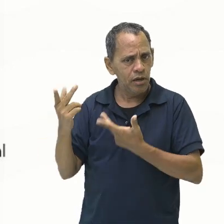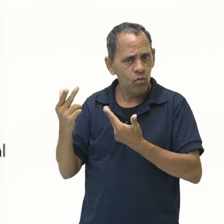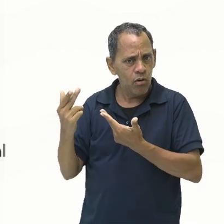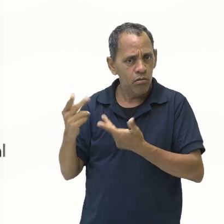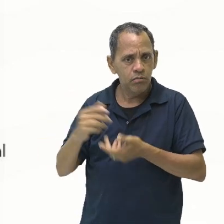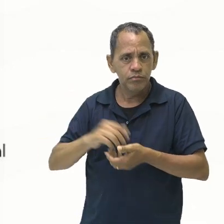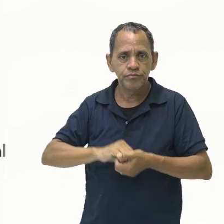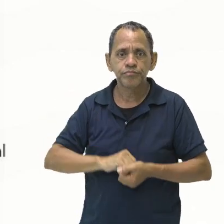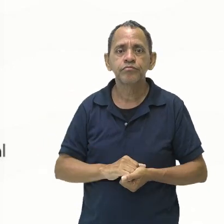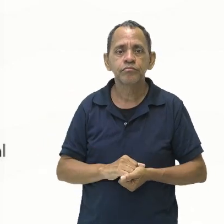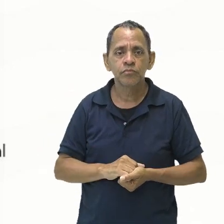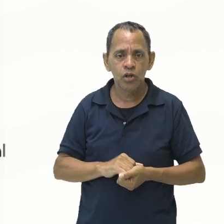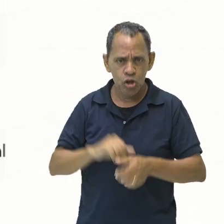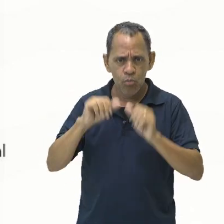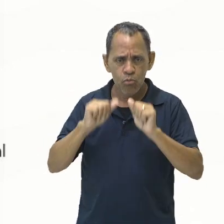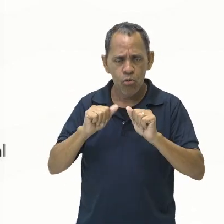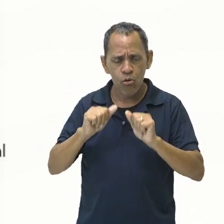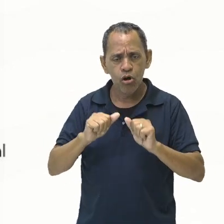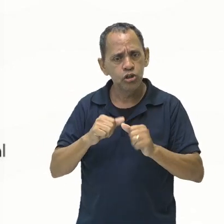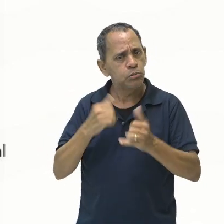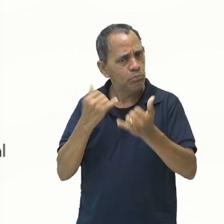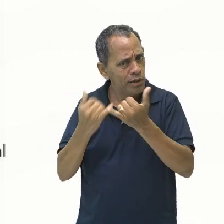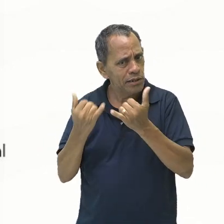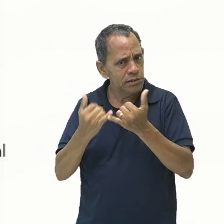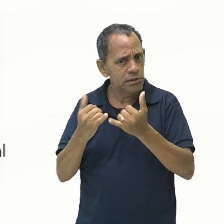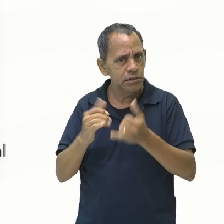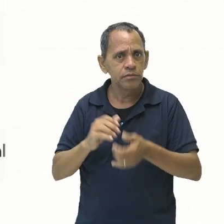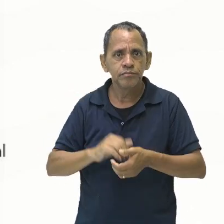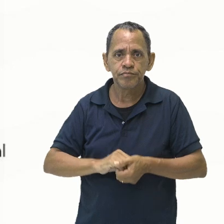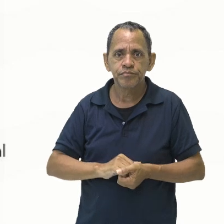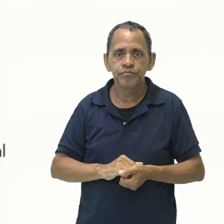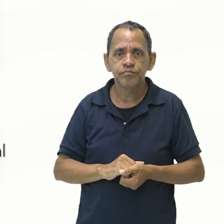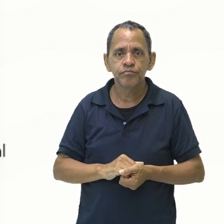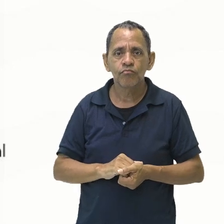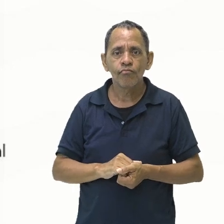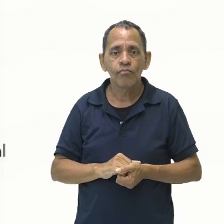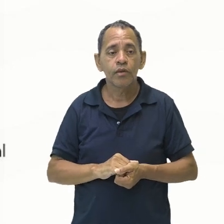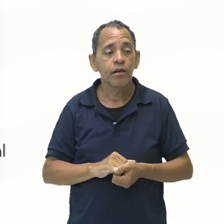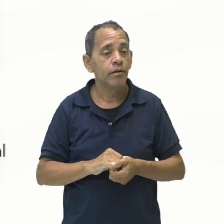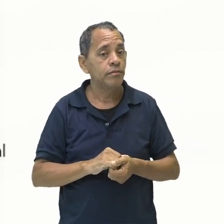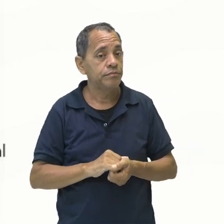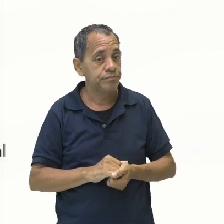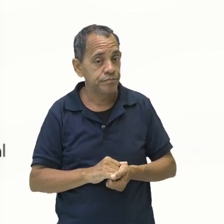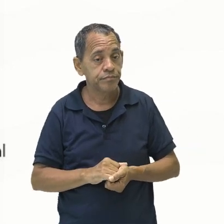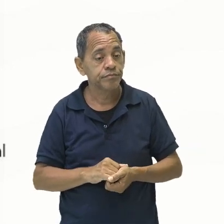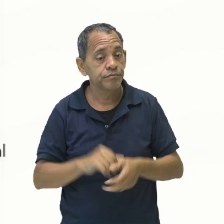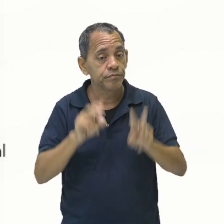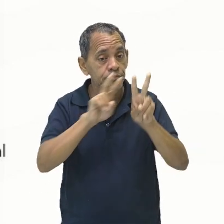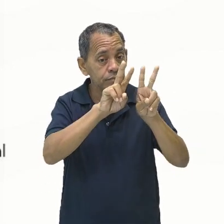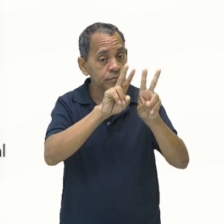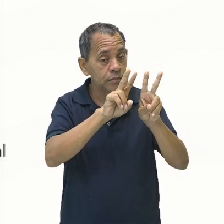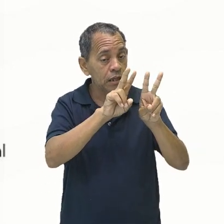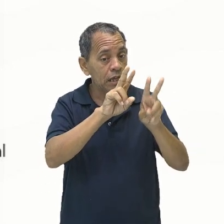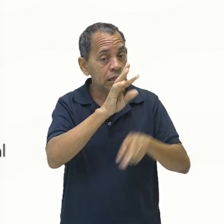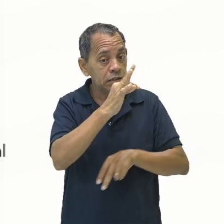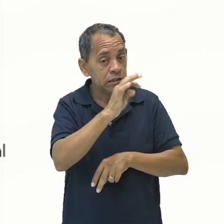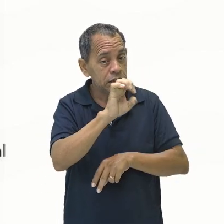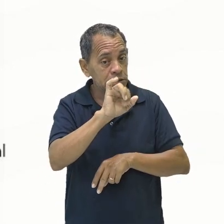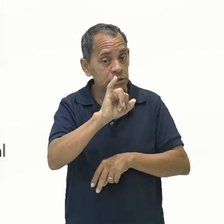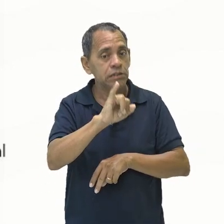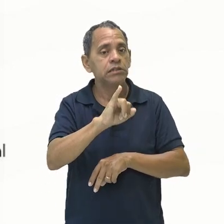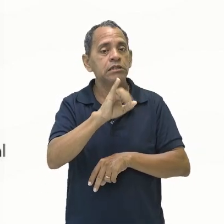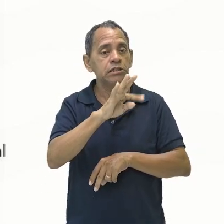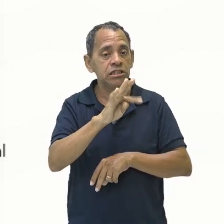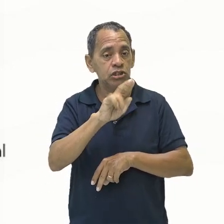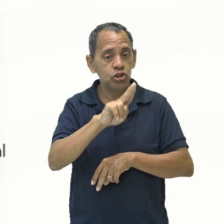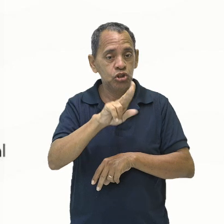mesma interpretação, mas não são iguais. Nós chamamos de título a expressão inicial que introduz